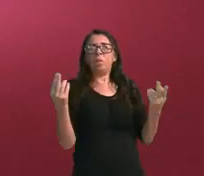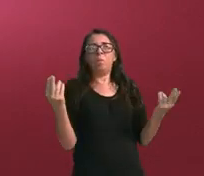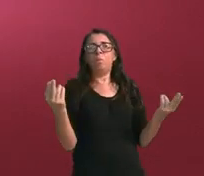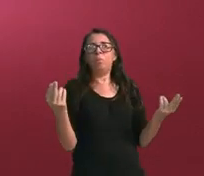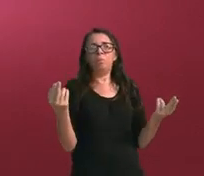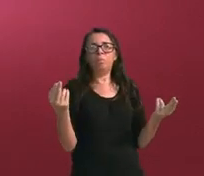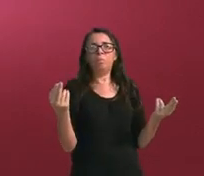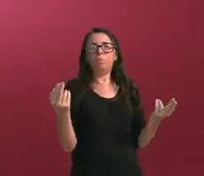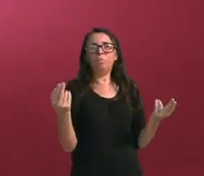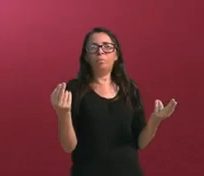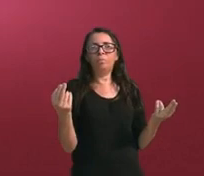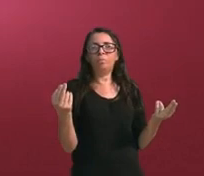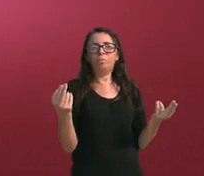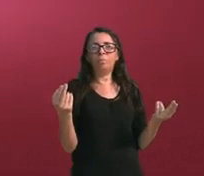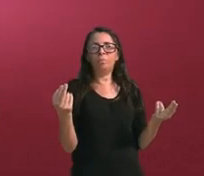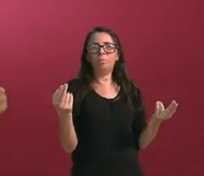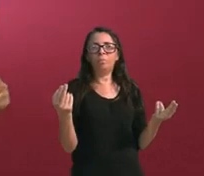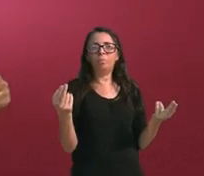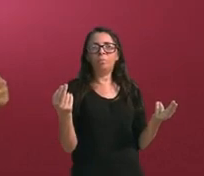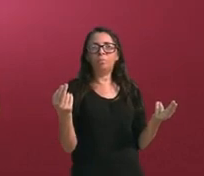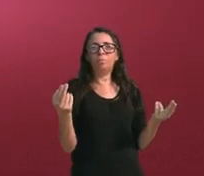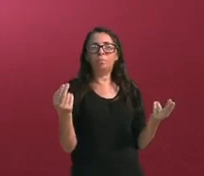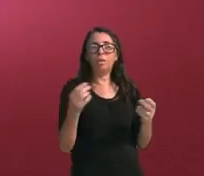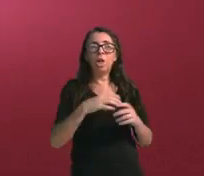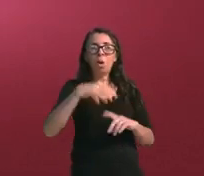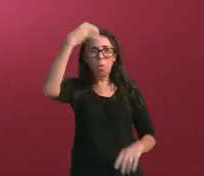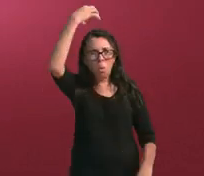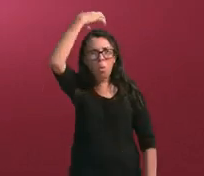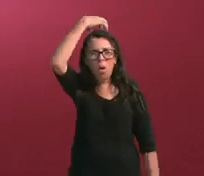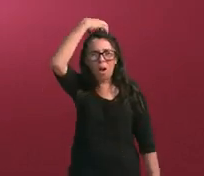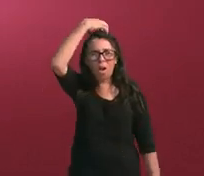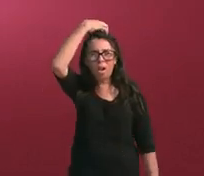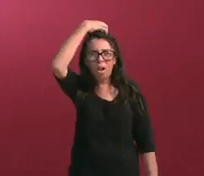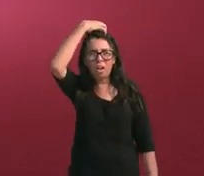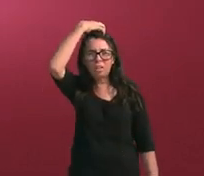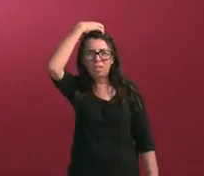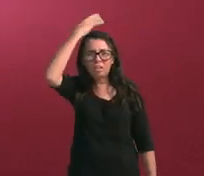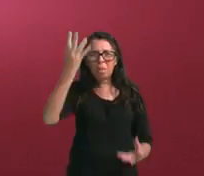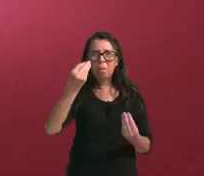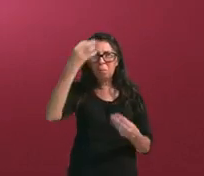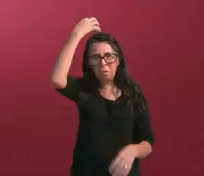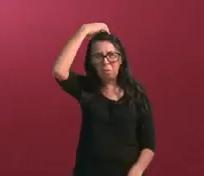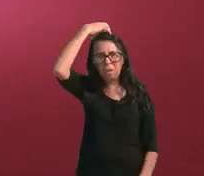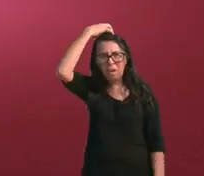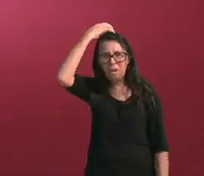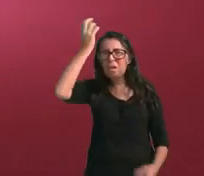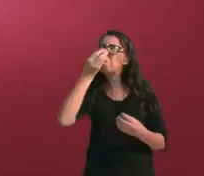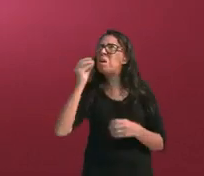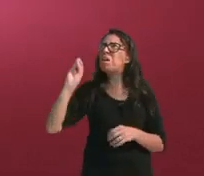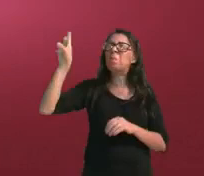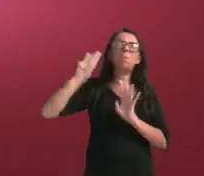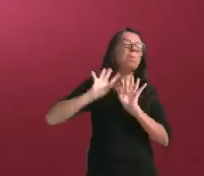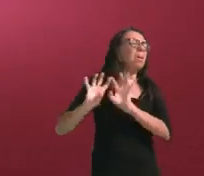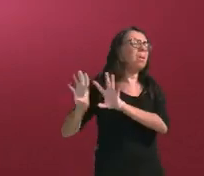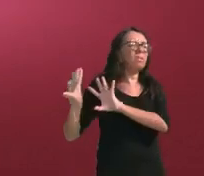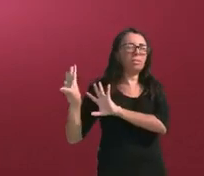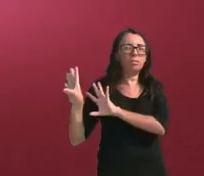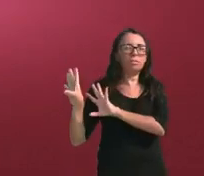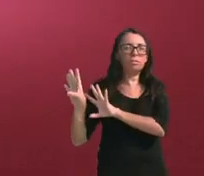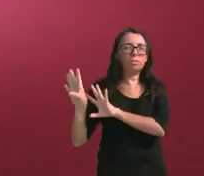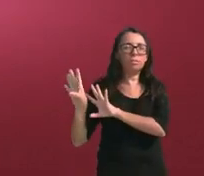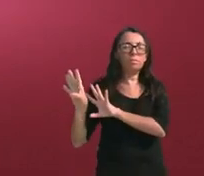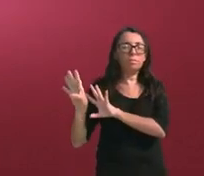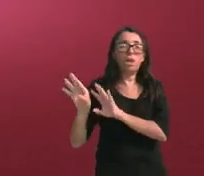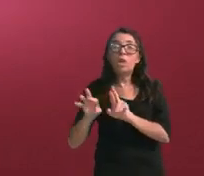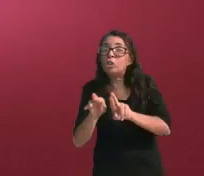aberto que a gente venha permitir que o agir de Deus venha estar sobre nós, para que nós